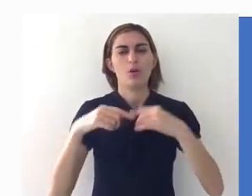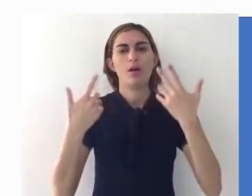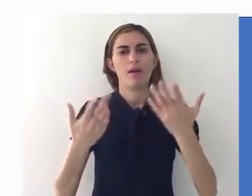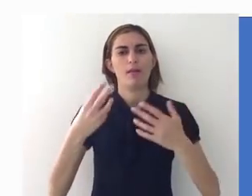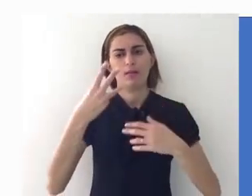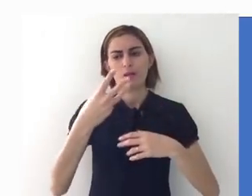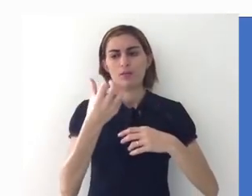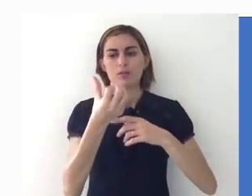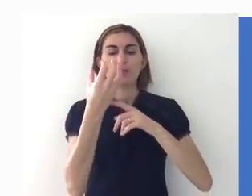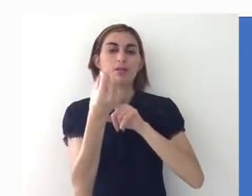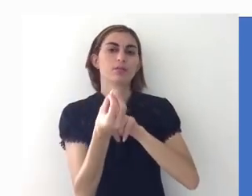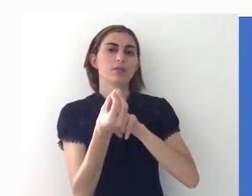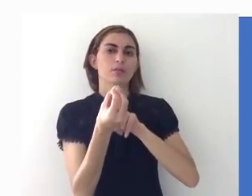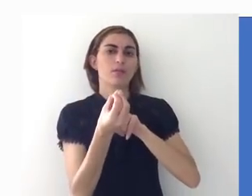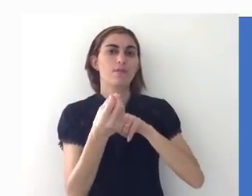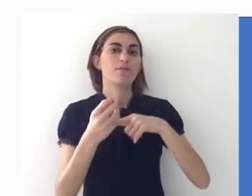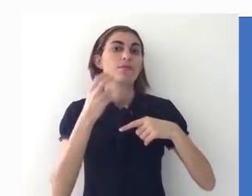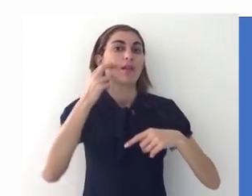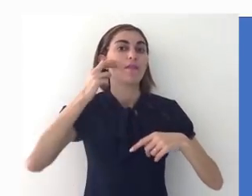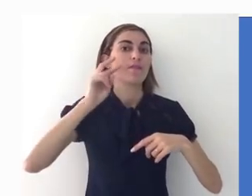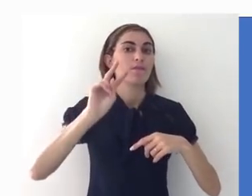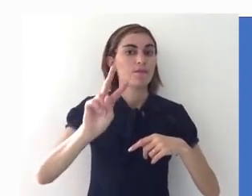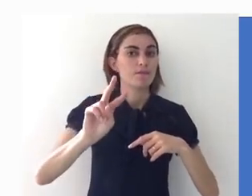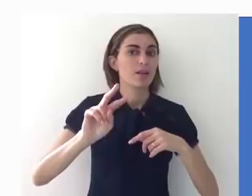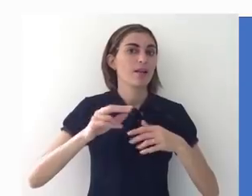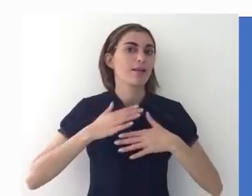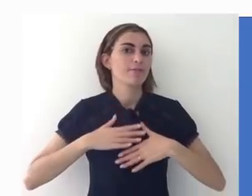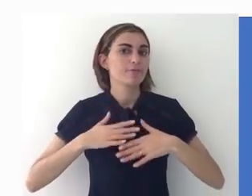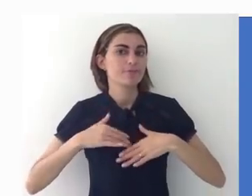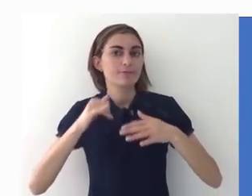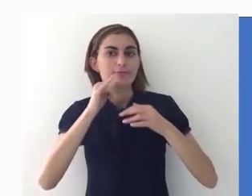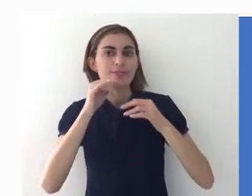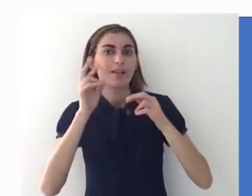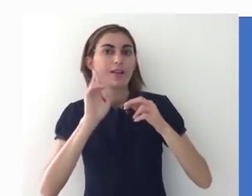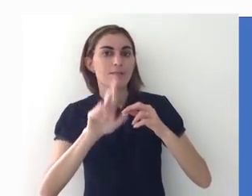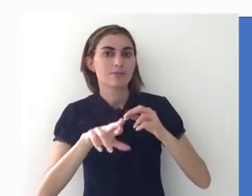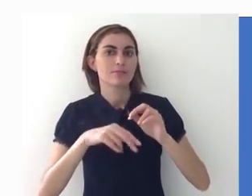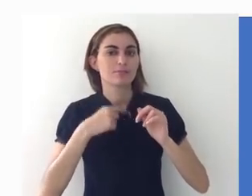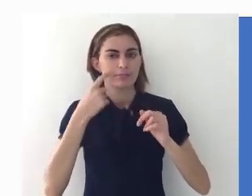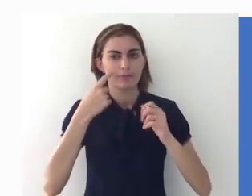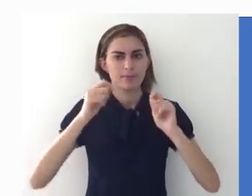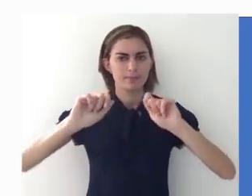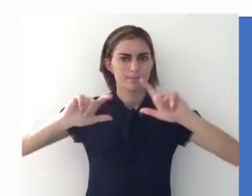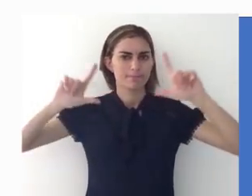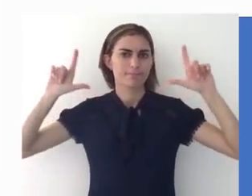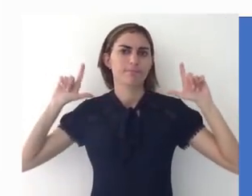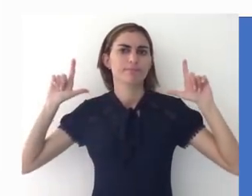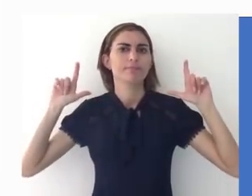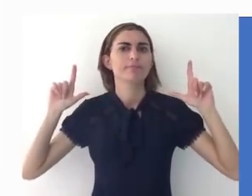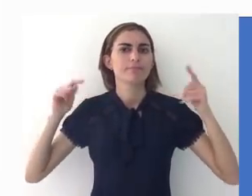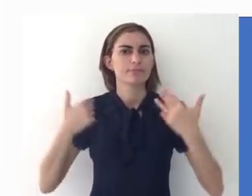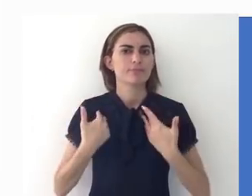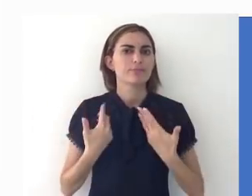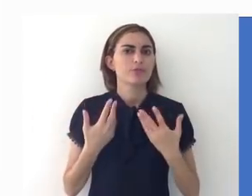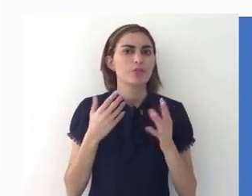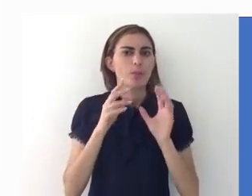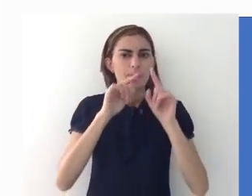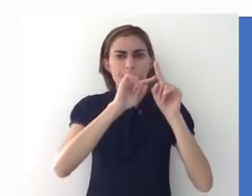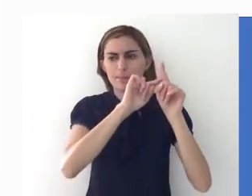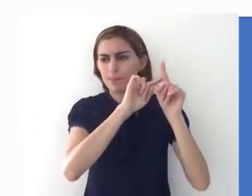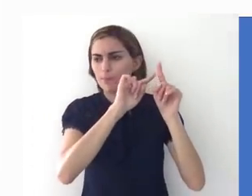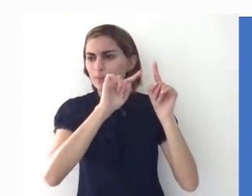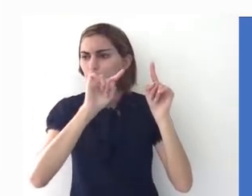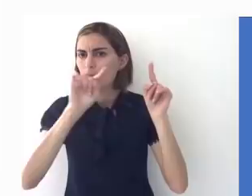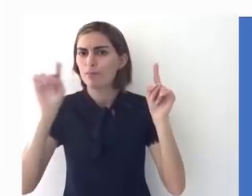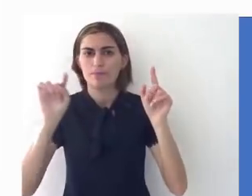ângulos internos de um quadrilátero é 360. Vê que tranquila essa demonstração. Vendo essa imagem, a